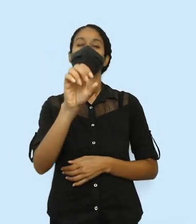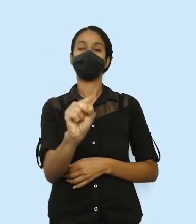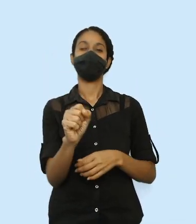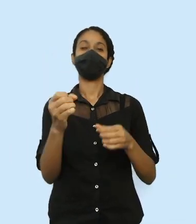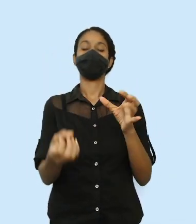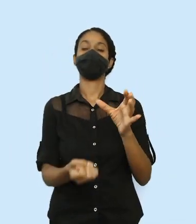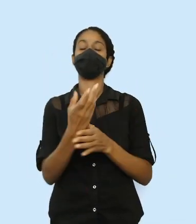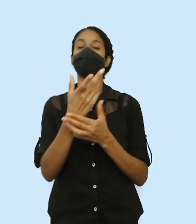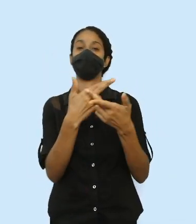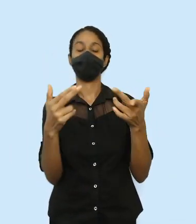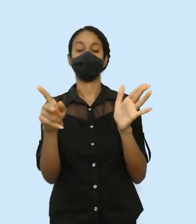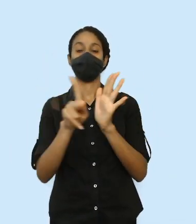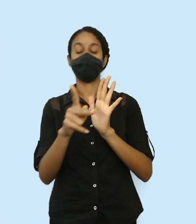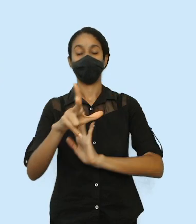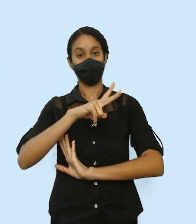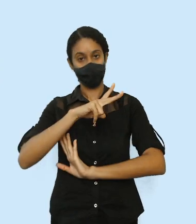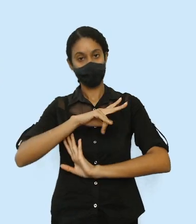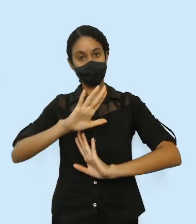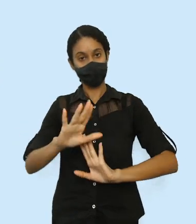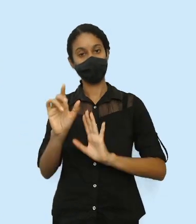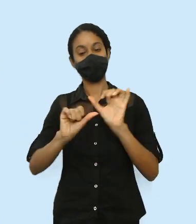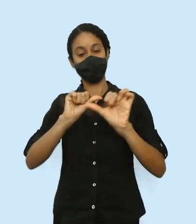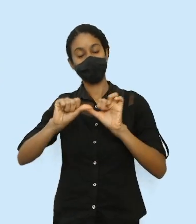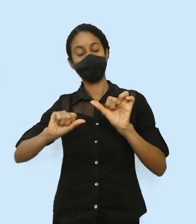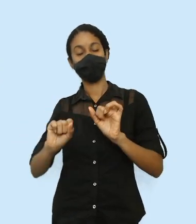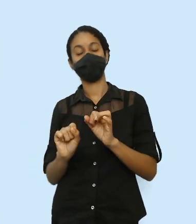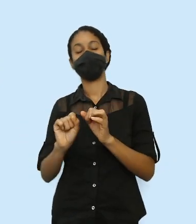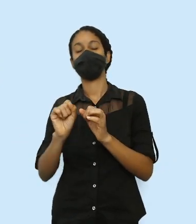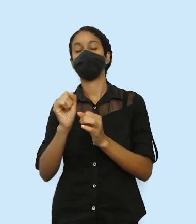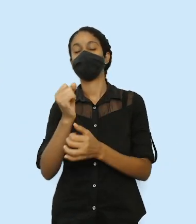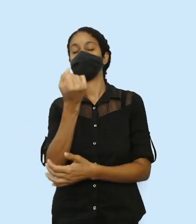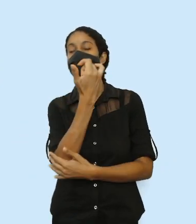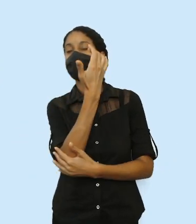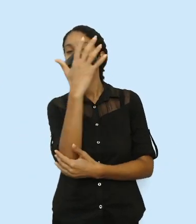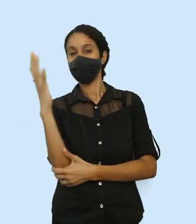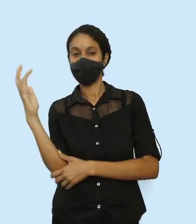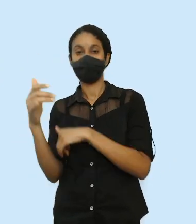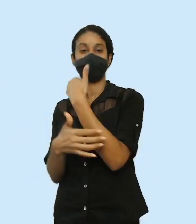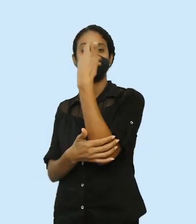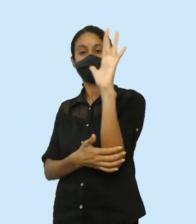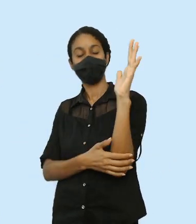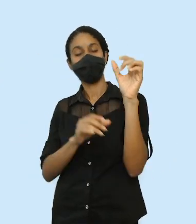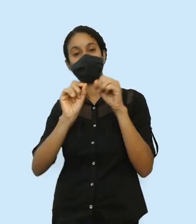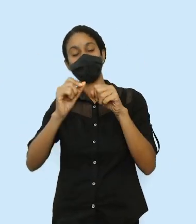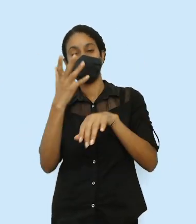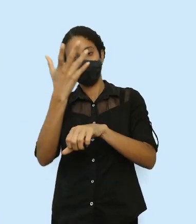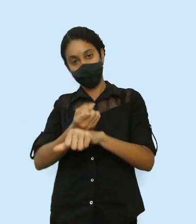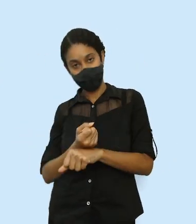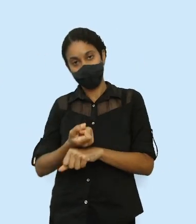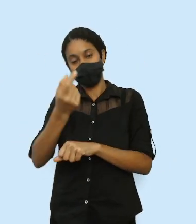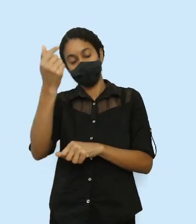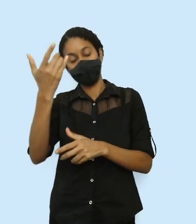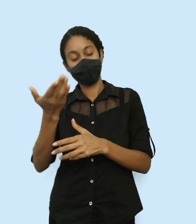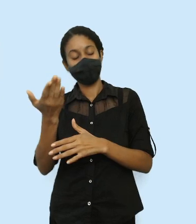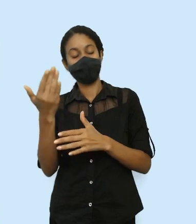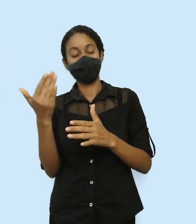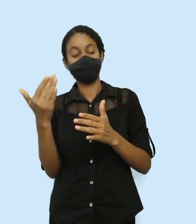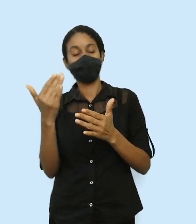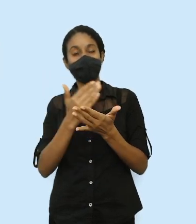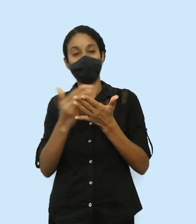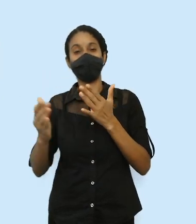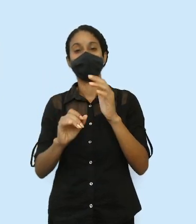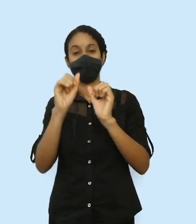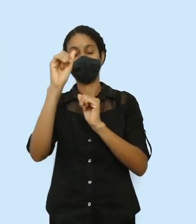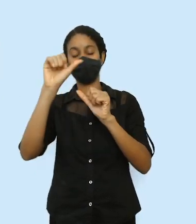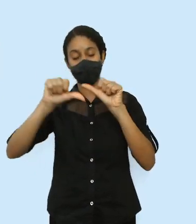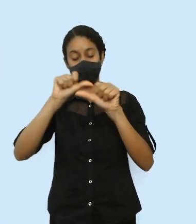bens, é transformar a natureza. Então, o que o modo de produção capitalista fez desde a Revolução Industrial e não parou de fazer até hoje